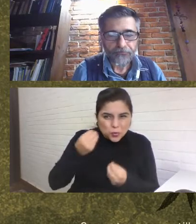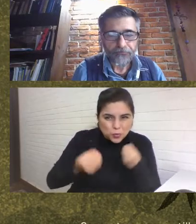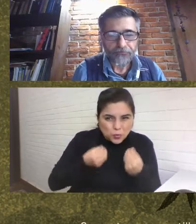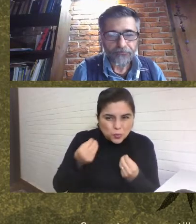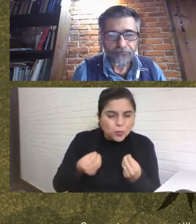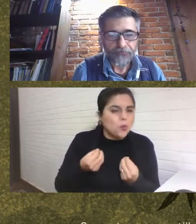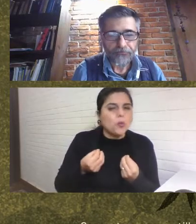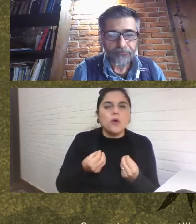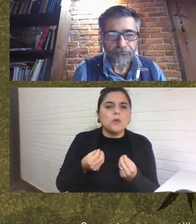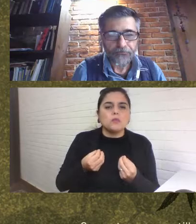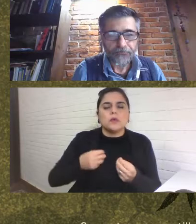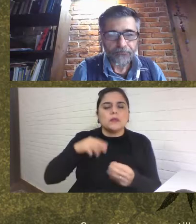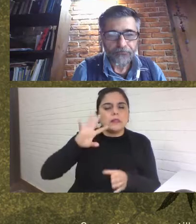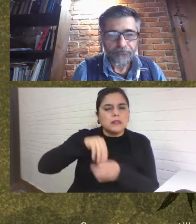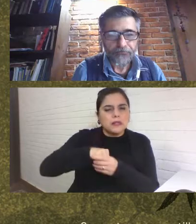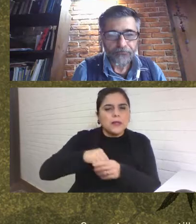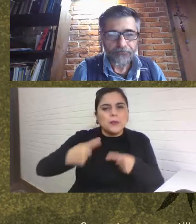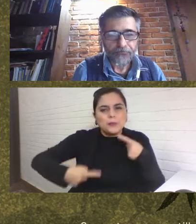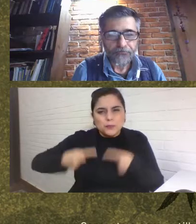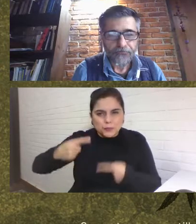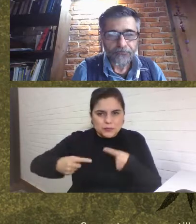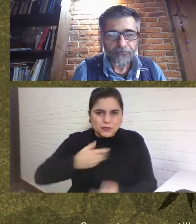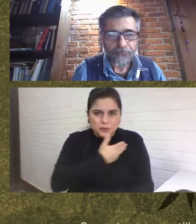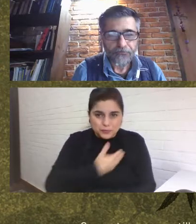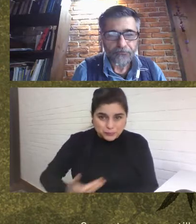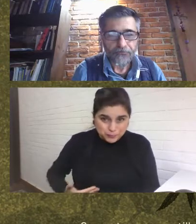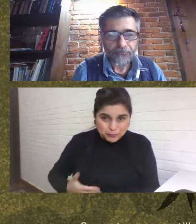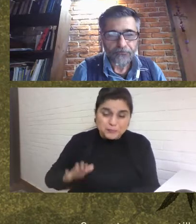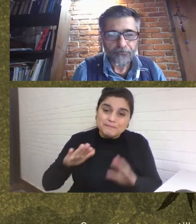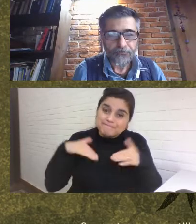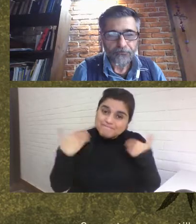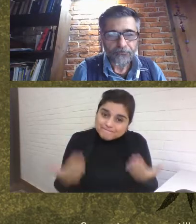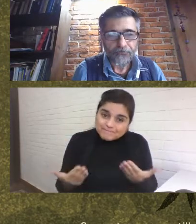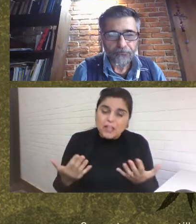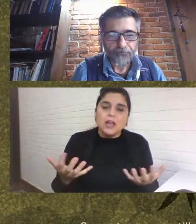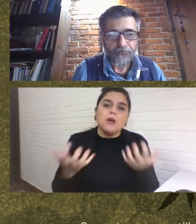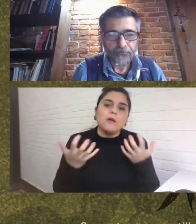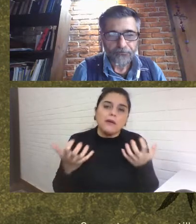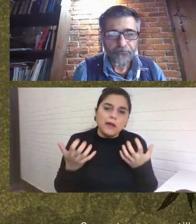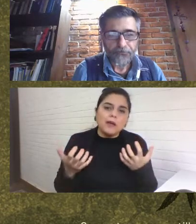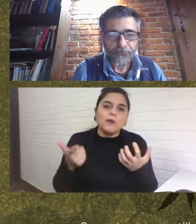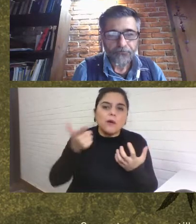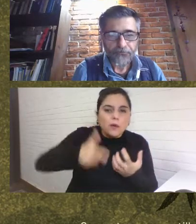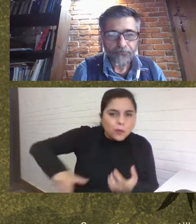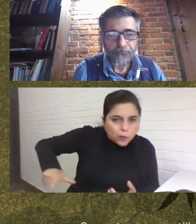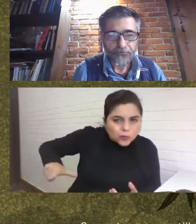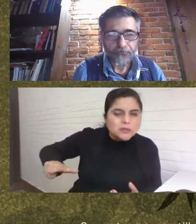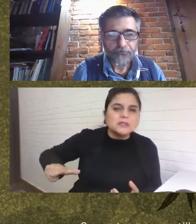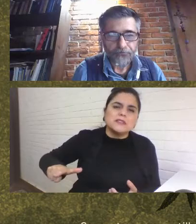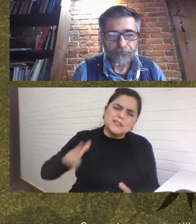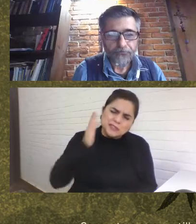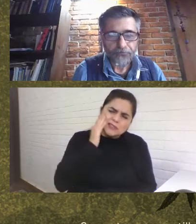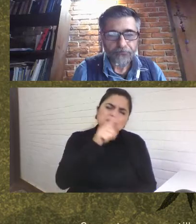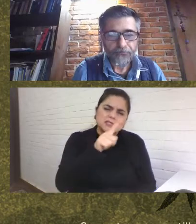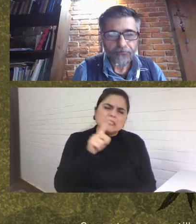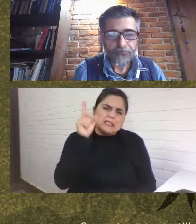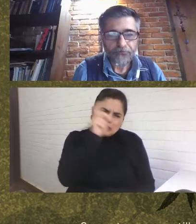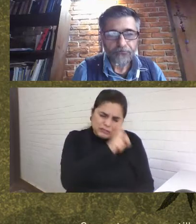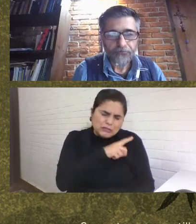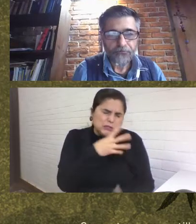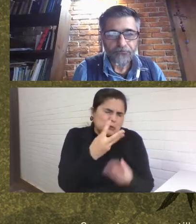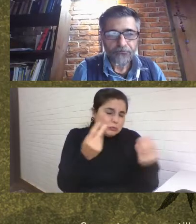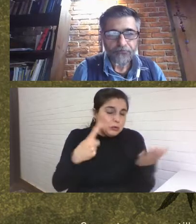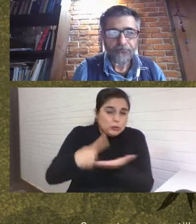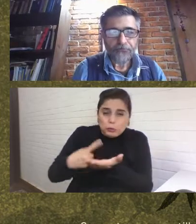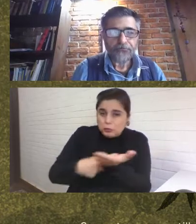políticas públicas, tá? Então, eu quero, mais uma vez, assim, eu sei da sua agenda difícil, o senhor,